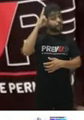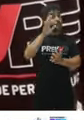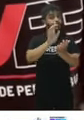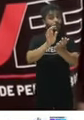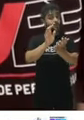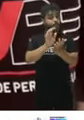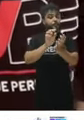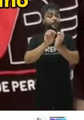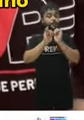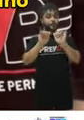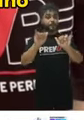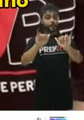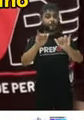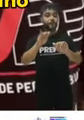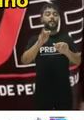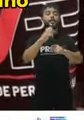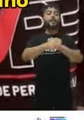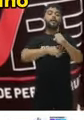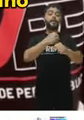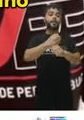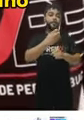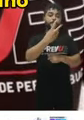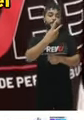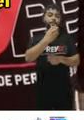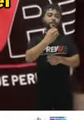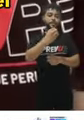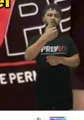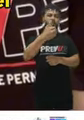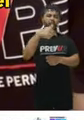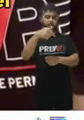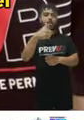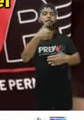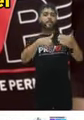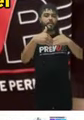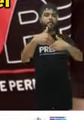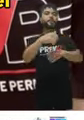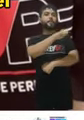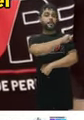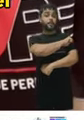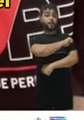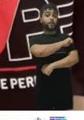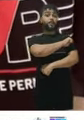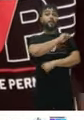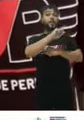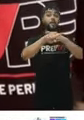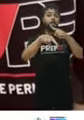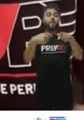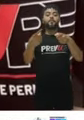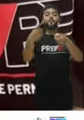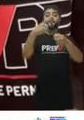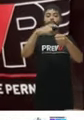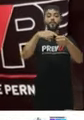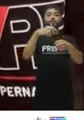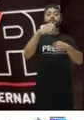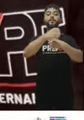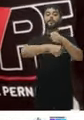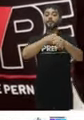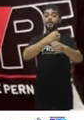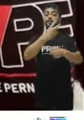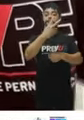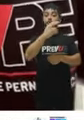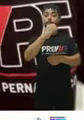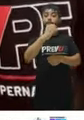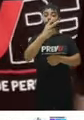eu participei do Prevup como aluno e em 2022 eu retornei como professor na disciplina de biologia.